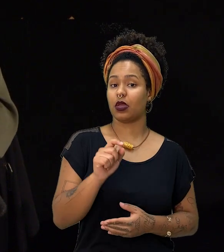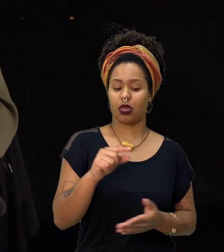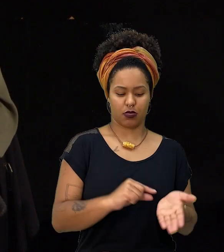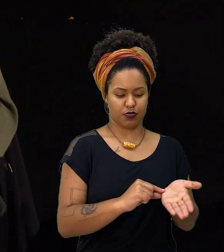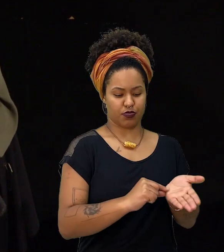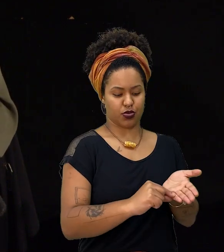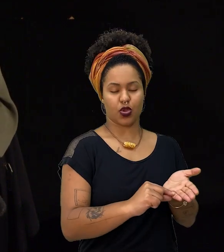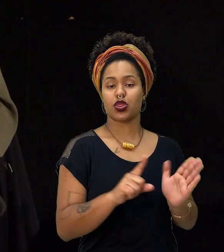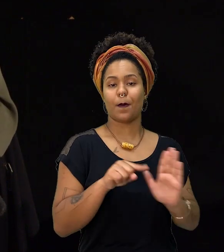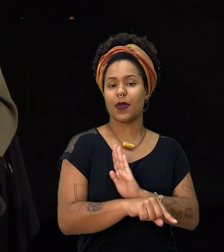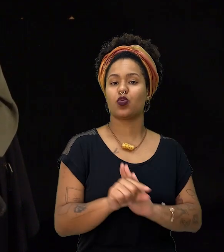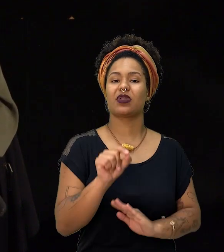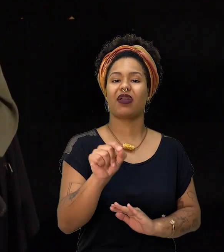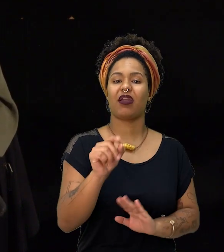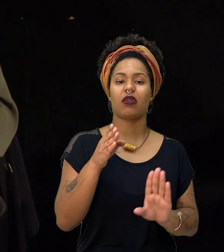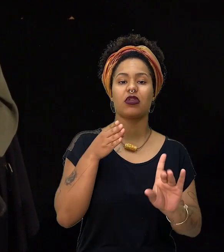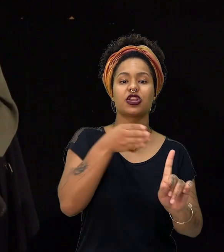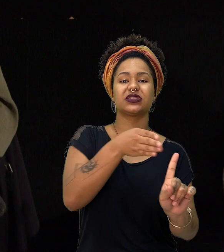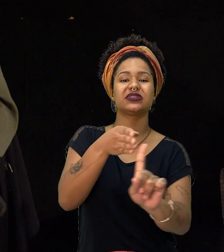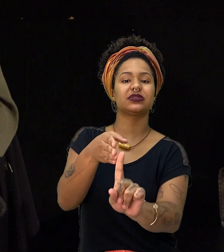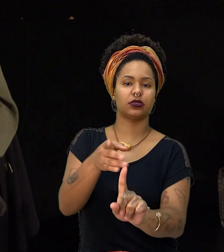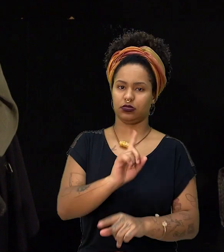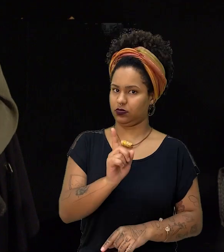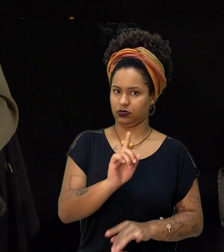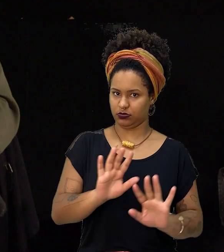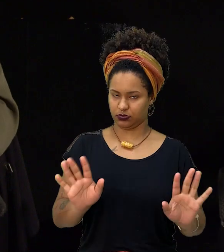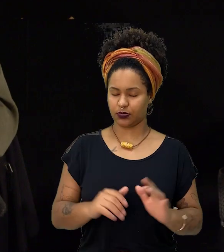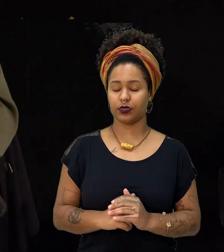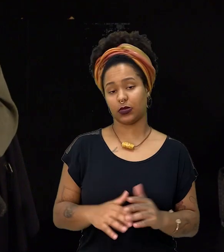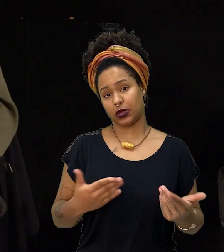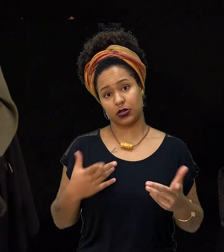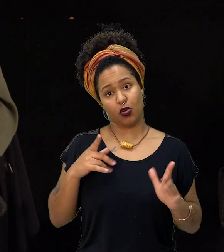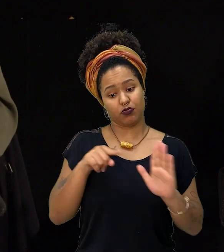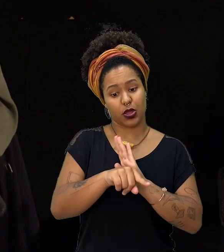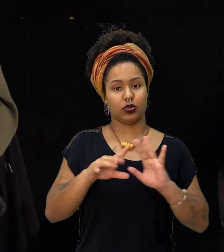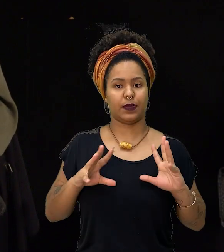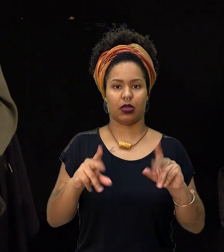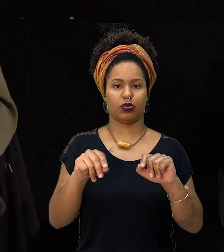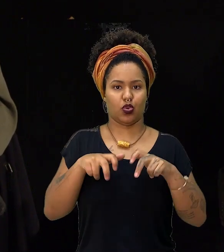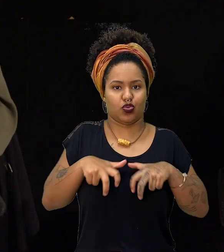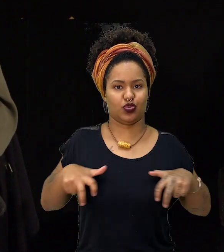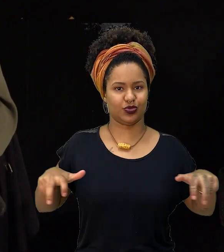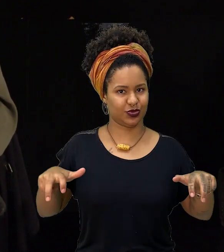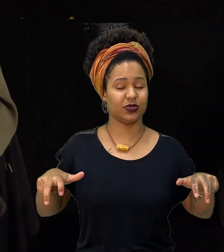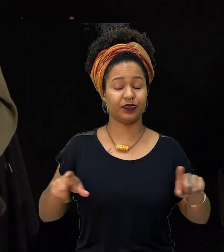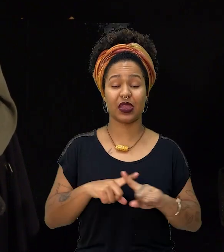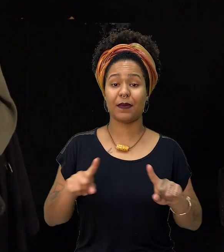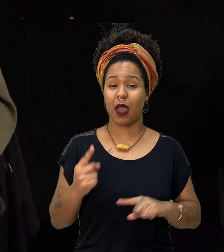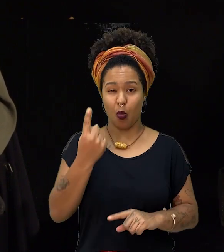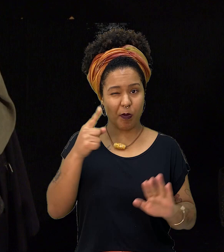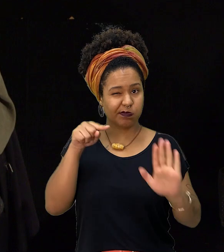identificam a quem que ela é dirigida, né? Então, é para todos nós, né? Mas uma